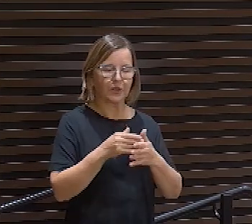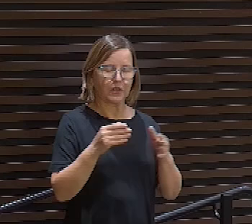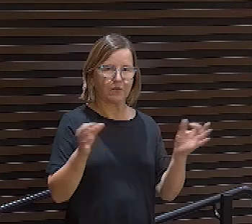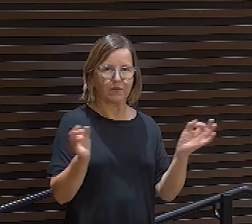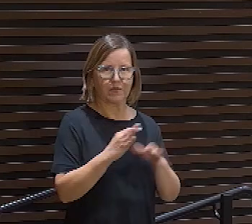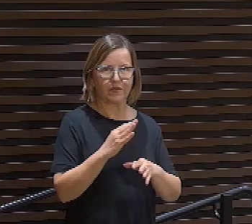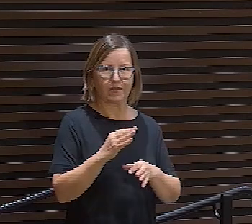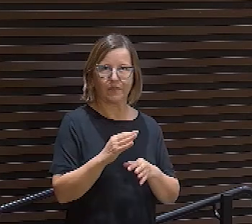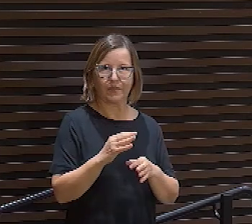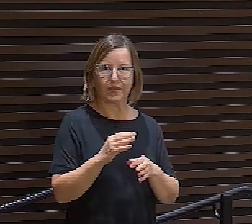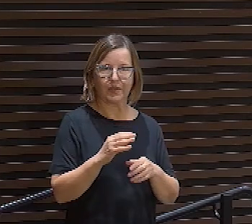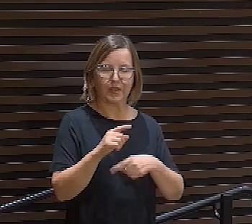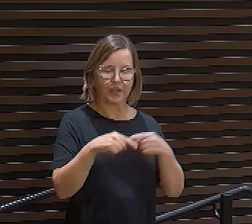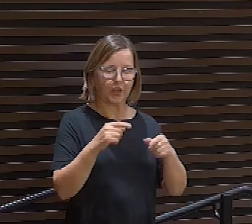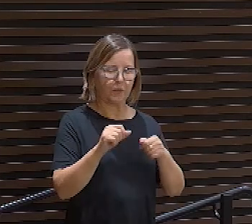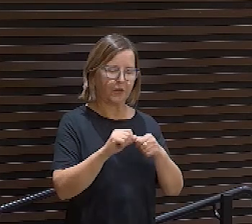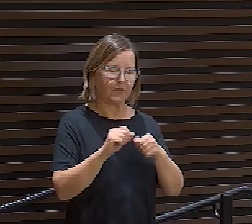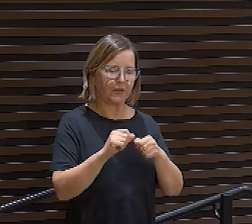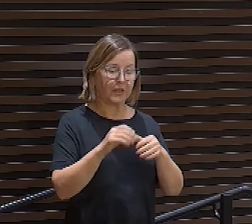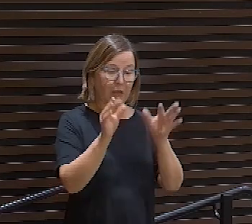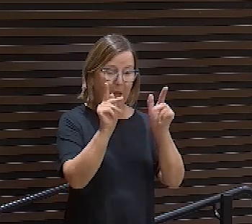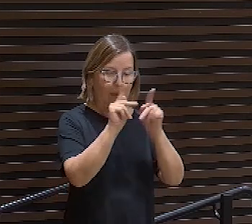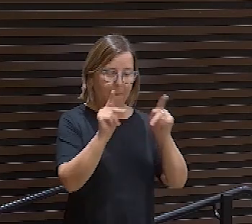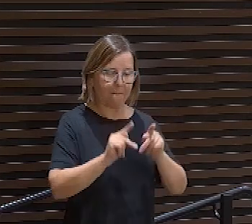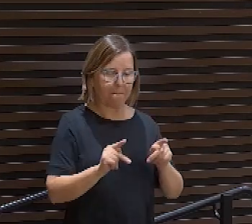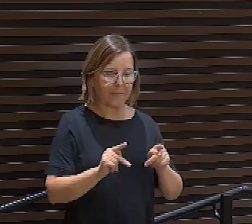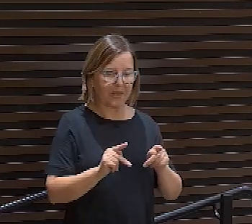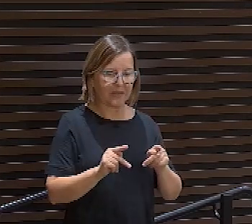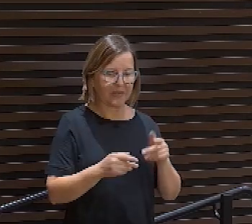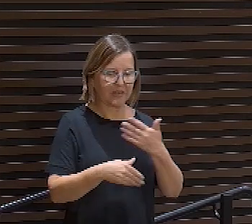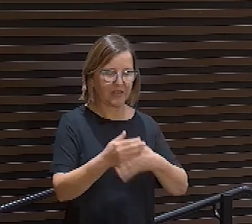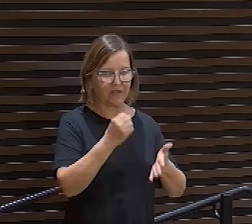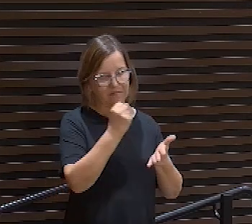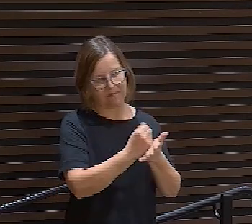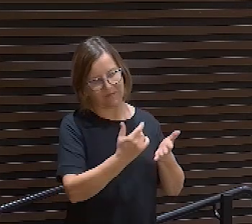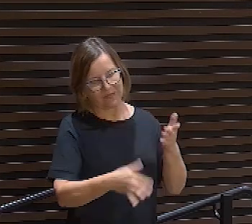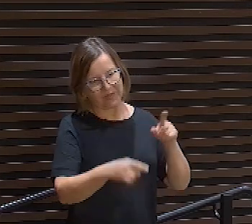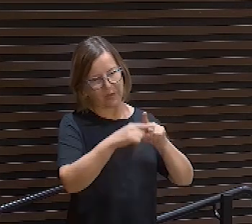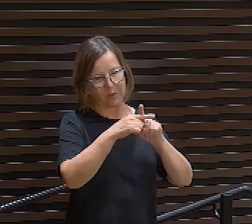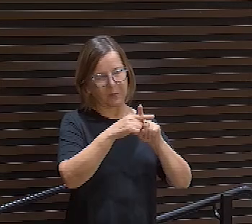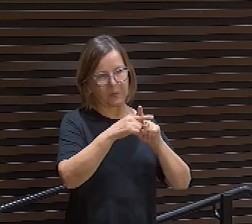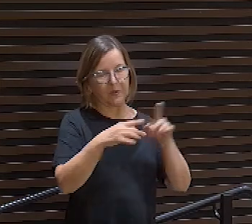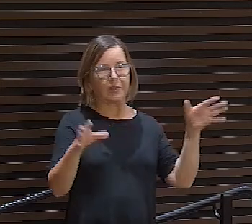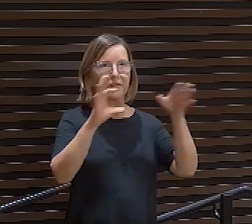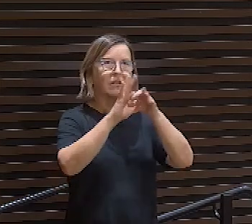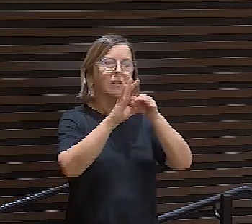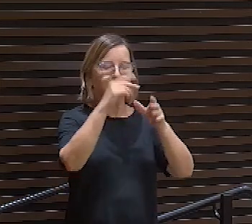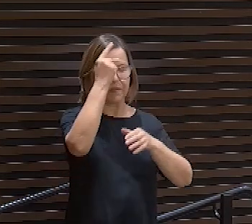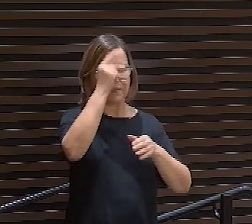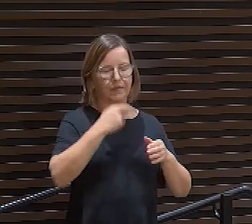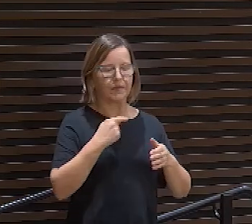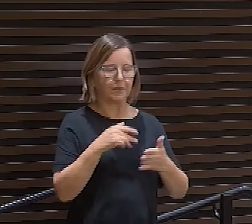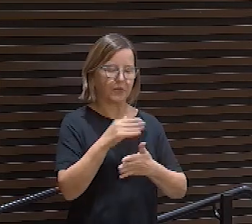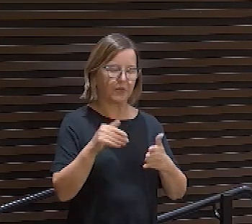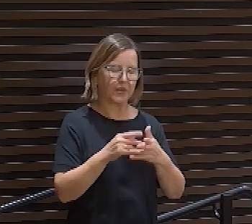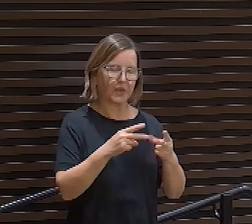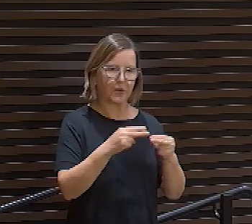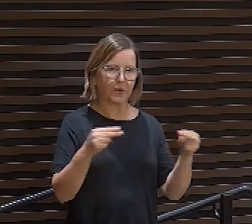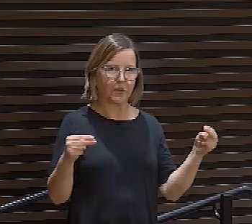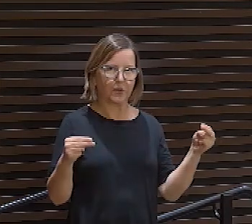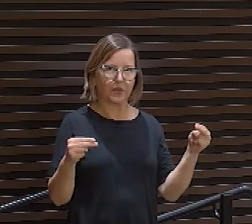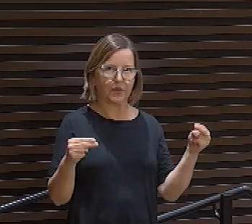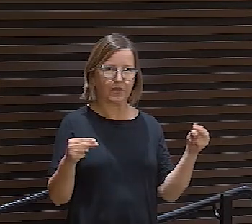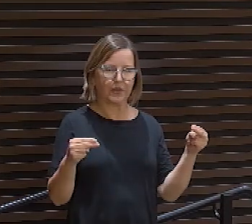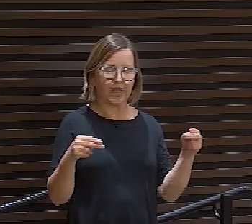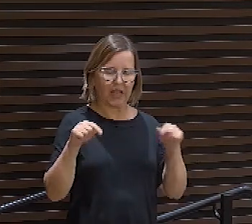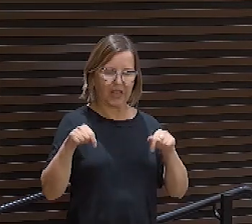feito a paz pelo sangue da sua cruz, por meio dele, reconciliasse consigo mesmo todas as coisas, quer sobre